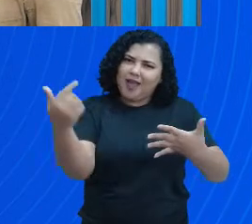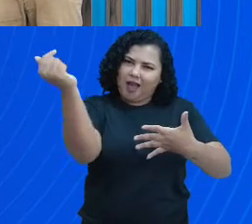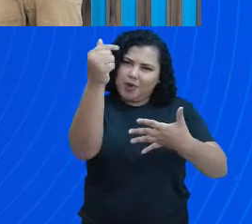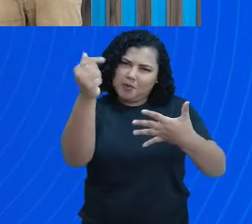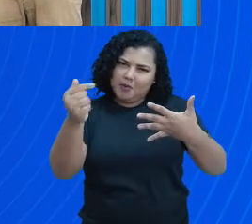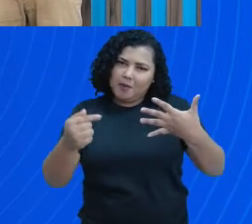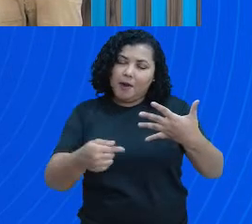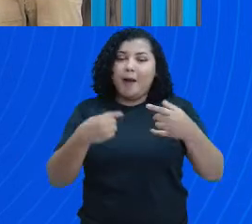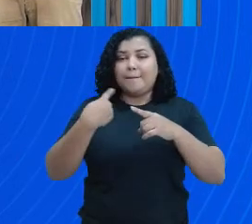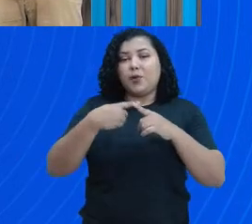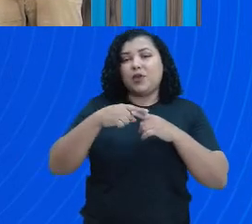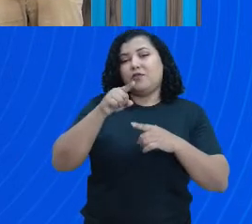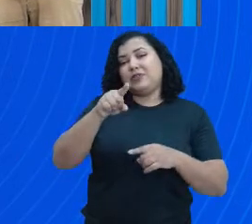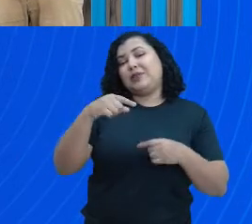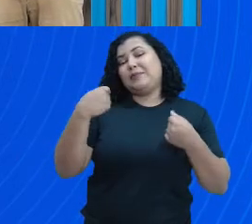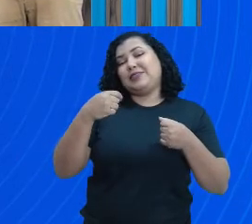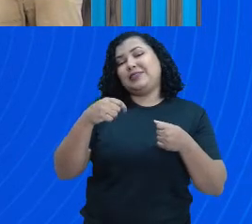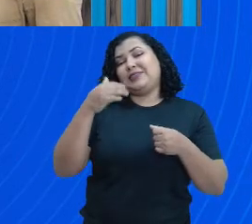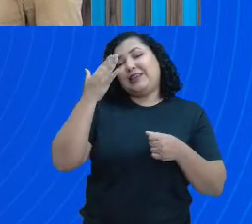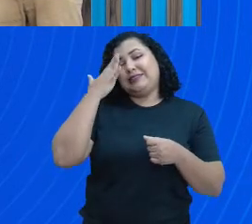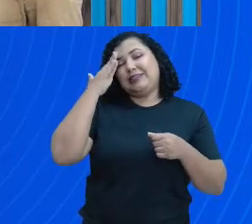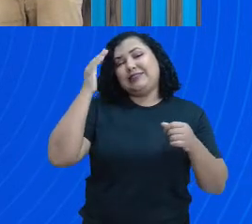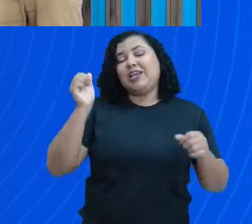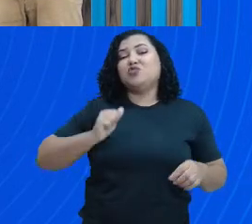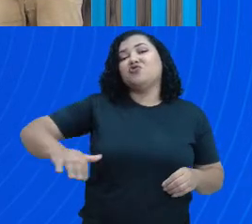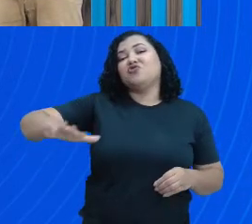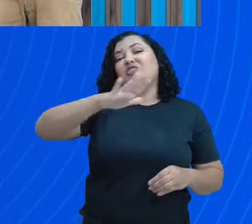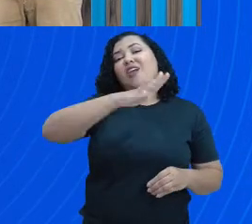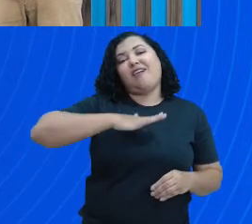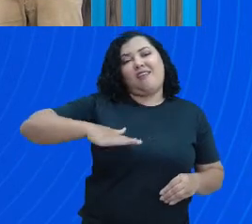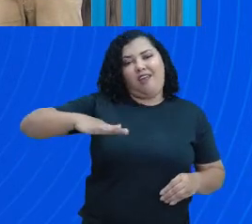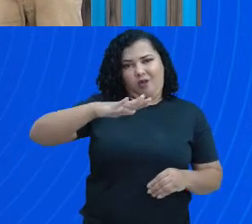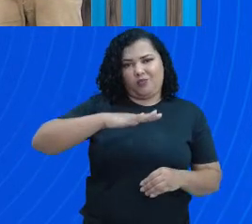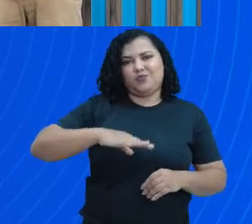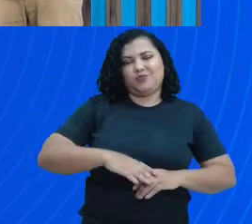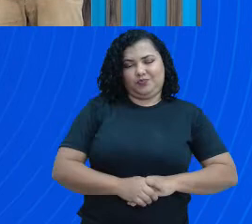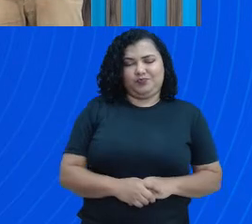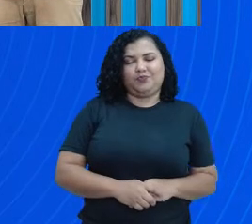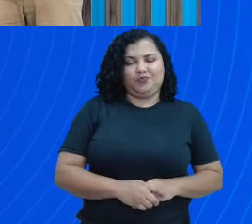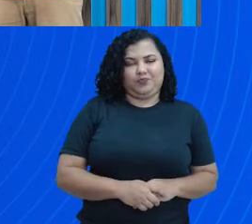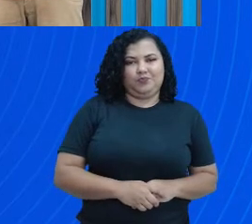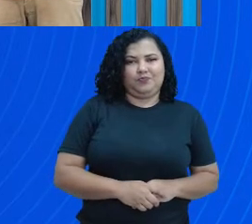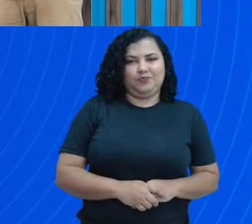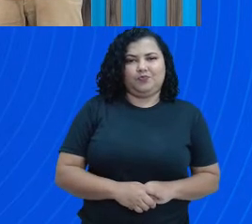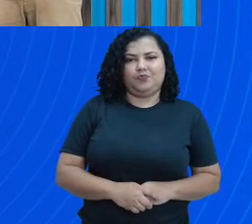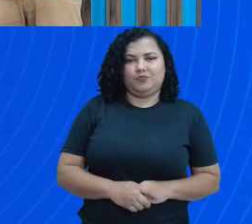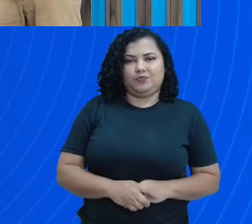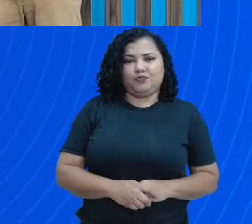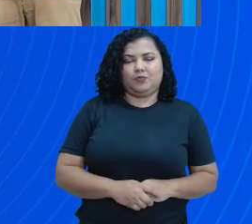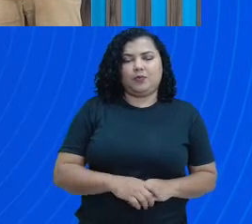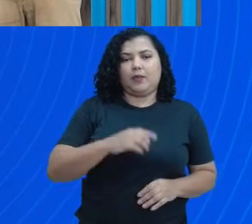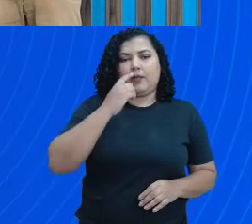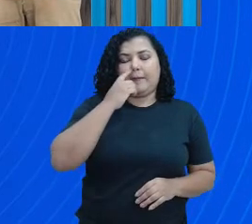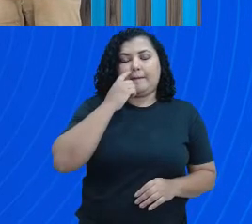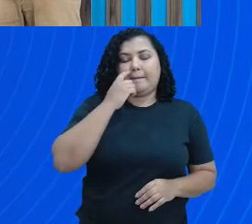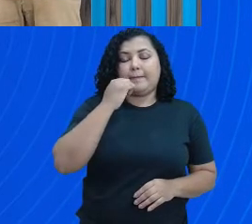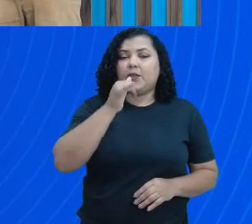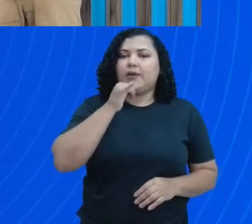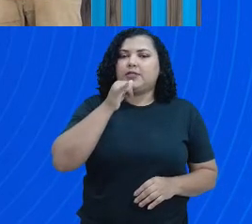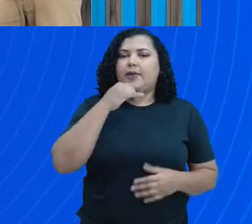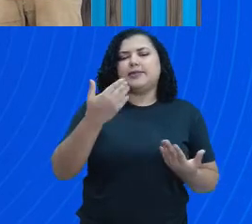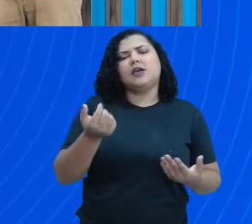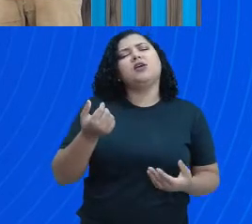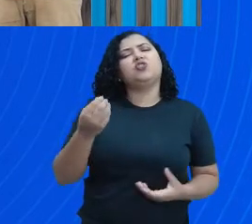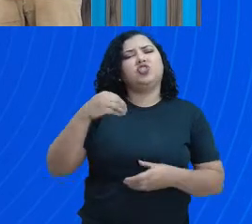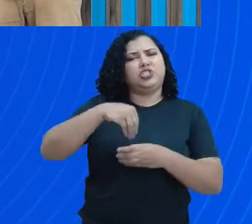para chegar no desvio padrão, eu preciso compreender a noção de amplitude e de variância, tá bom? Então, essas medidas de